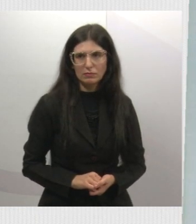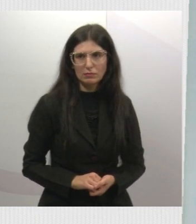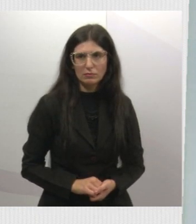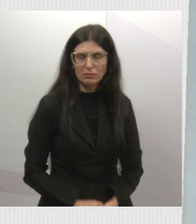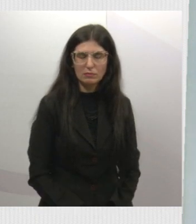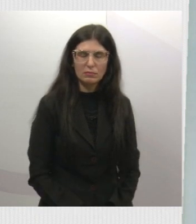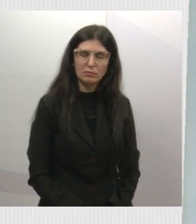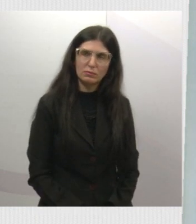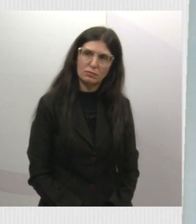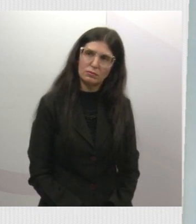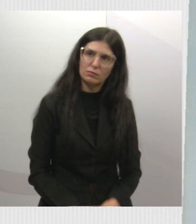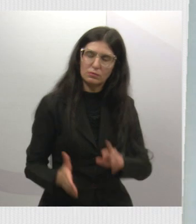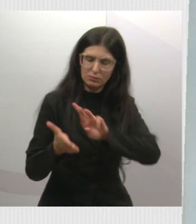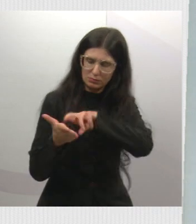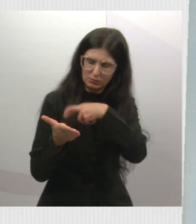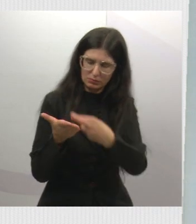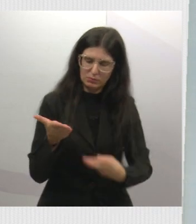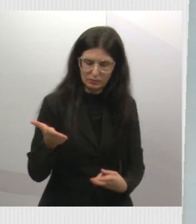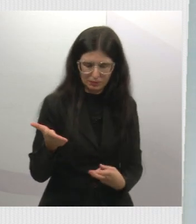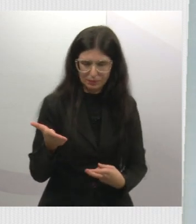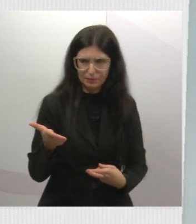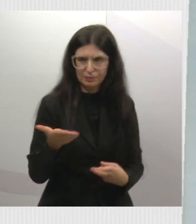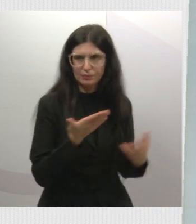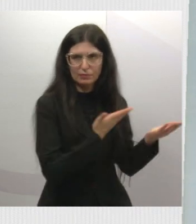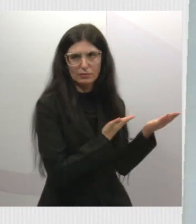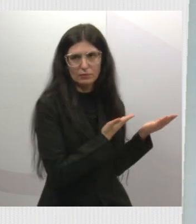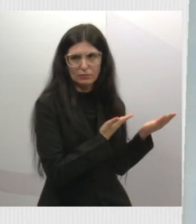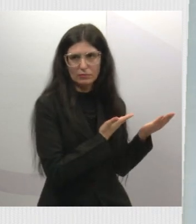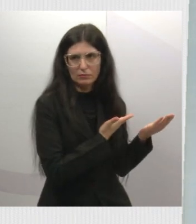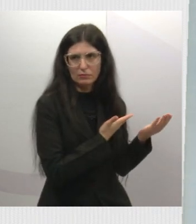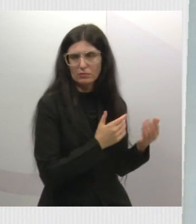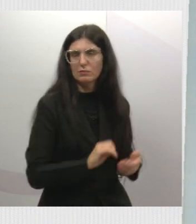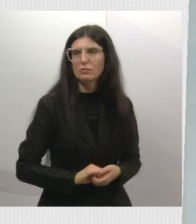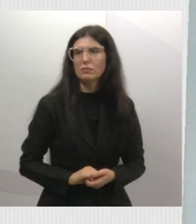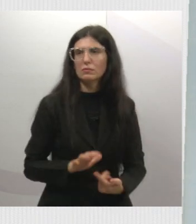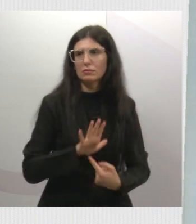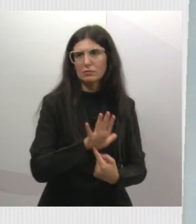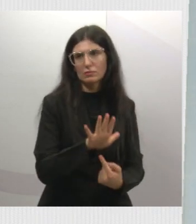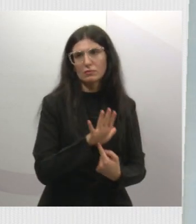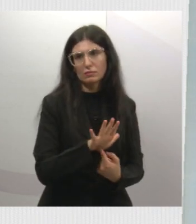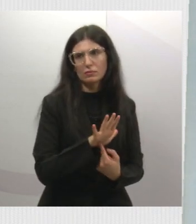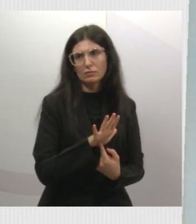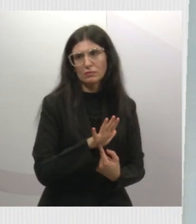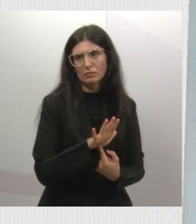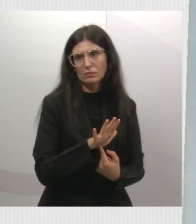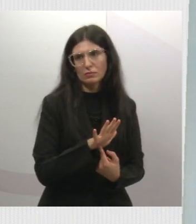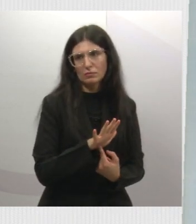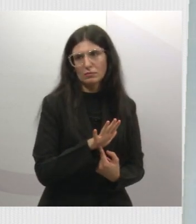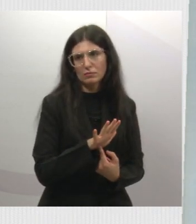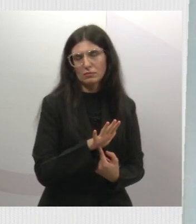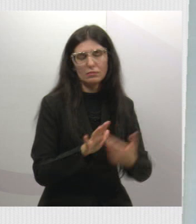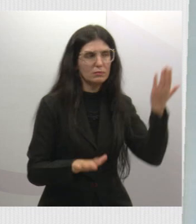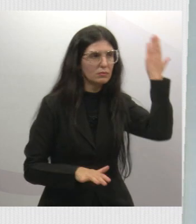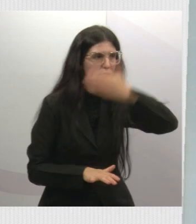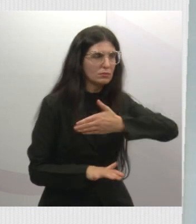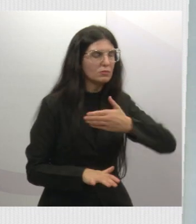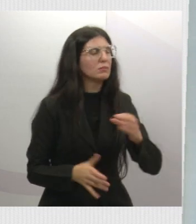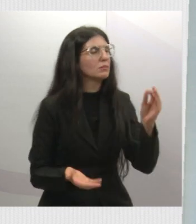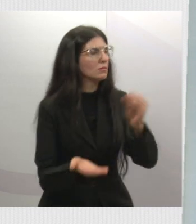Este é um relatório que trazemos um demonstrativo detalhado sobre o resto a